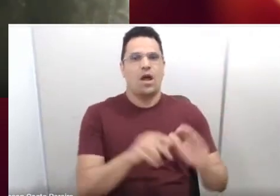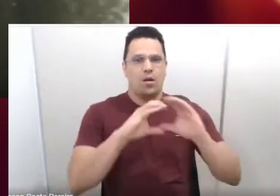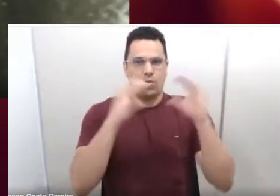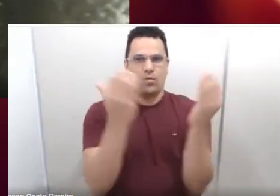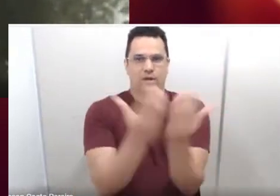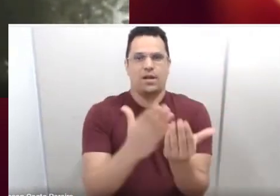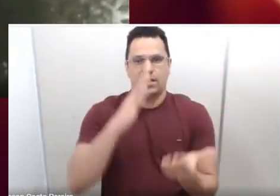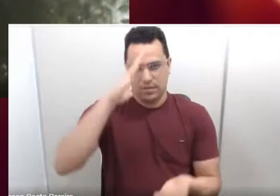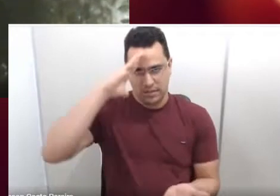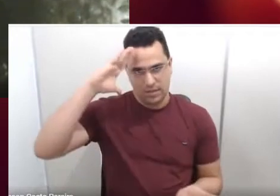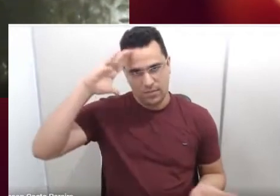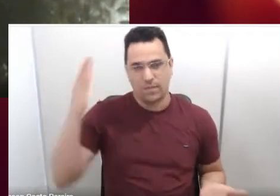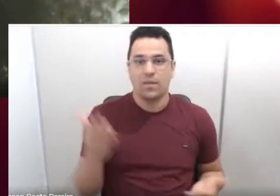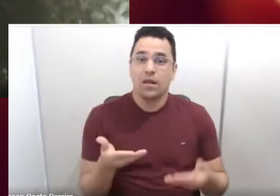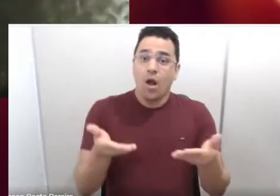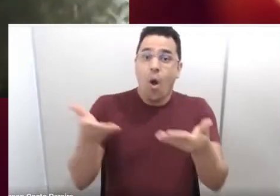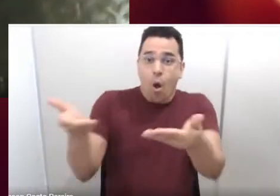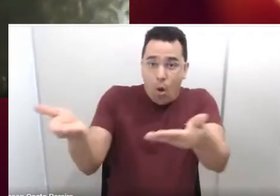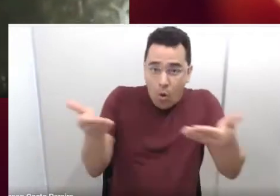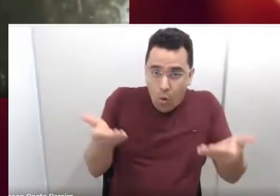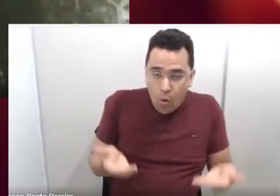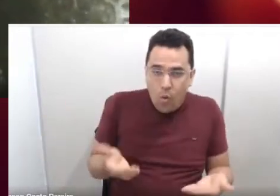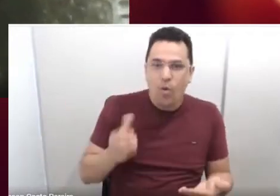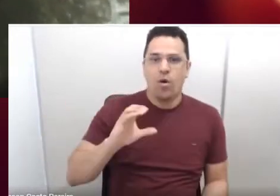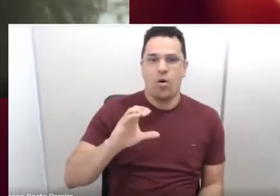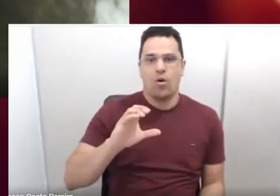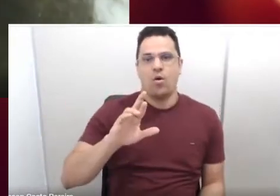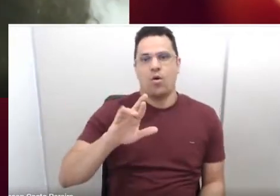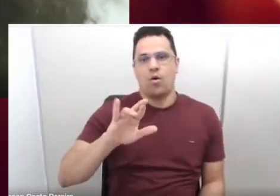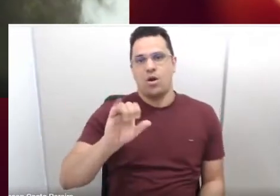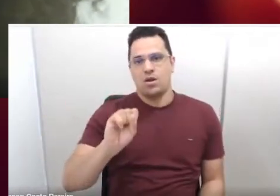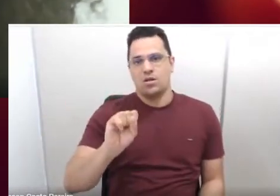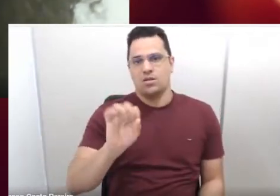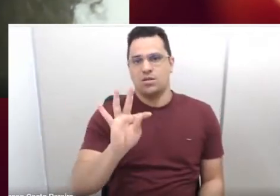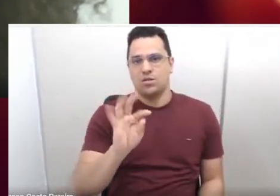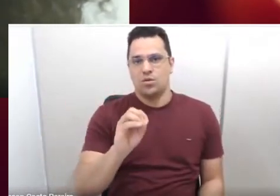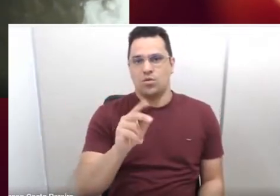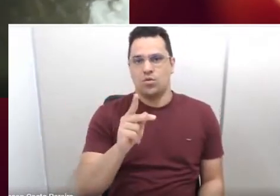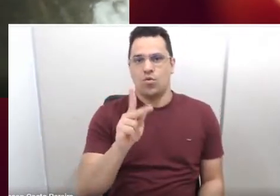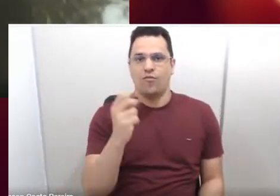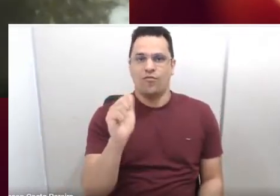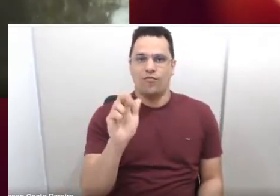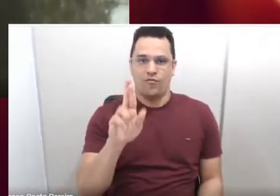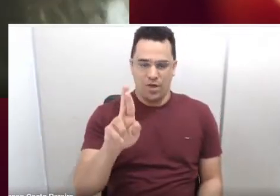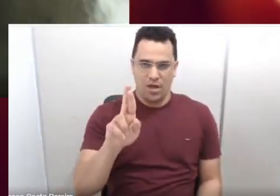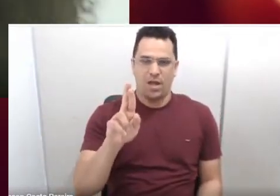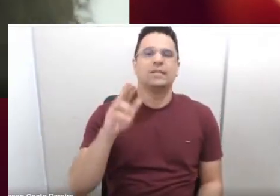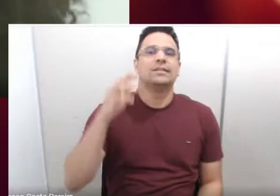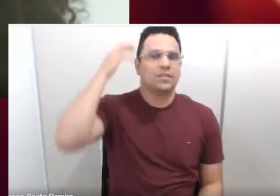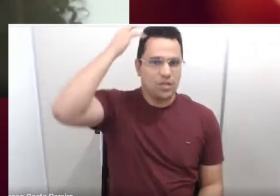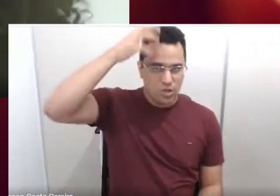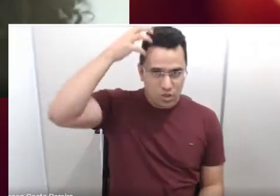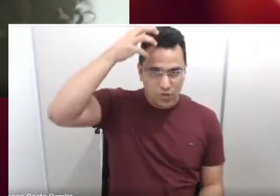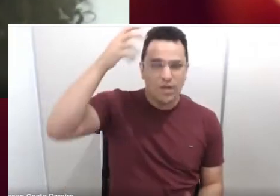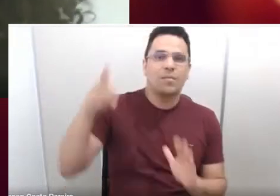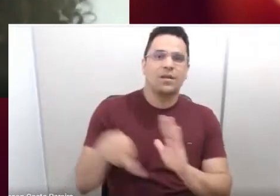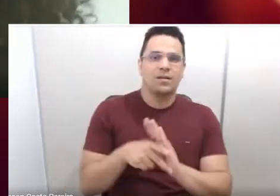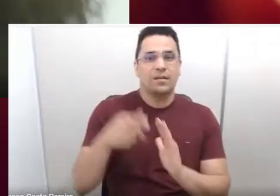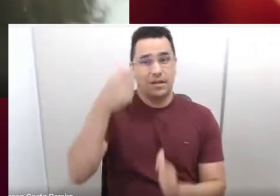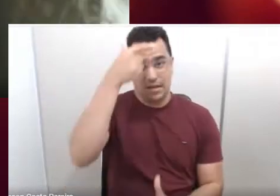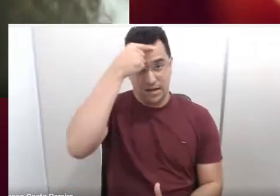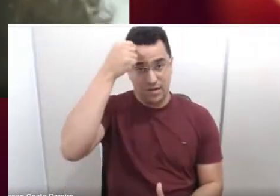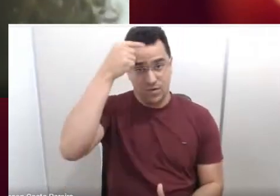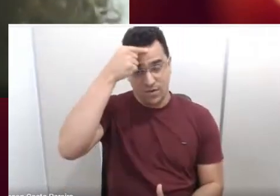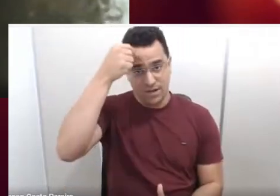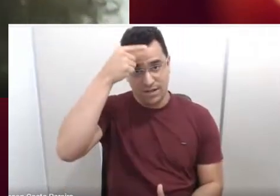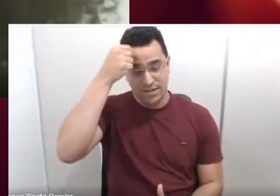né, o nosso convidado é o Christopher Rocha, ele é discente do curso de História, está aí finalizando o curso, e